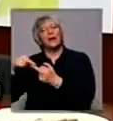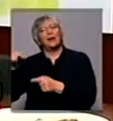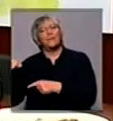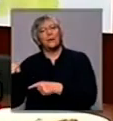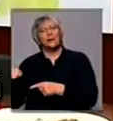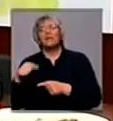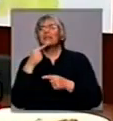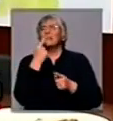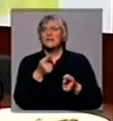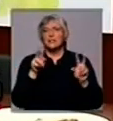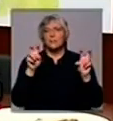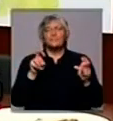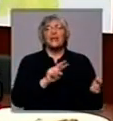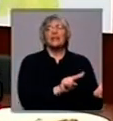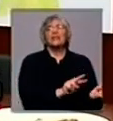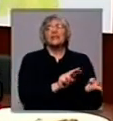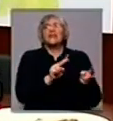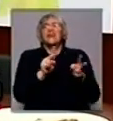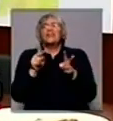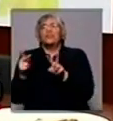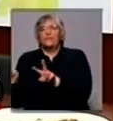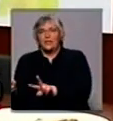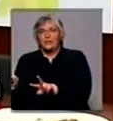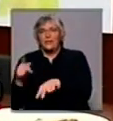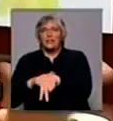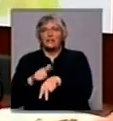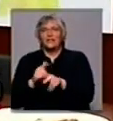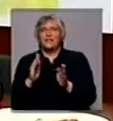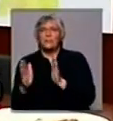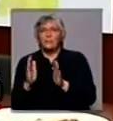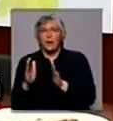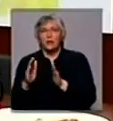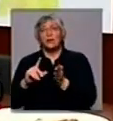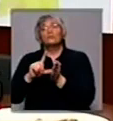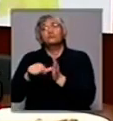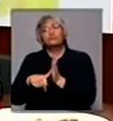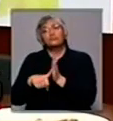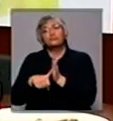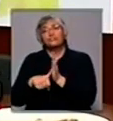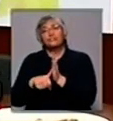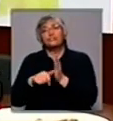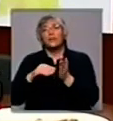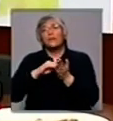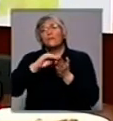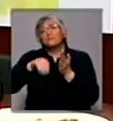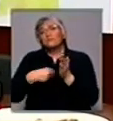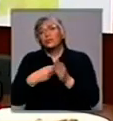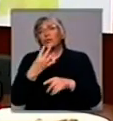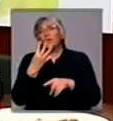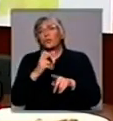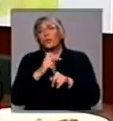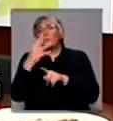uma transferência temporária de entidade pela duração do contrato. Como isto são projetos piloto, para durar 4 anos, para serem